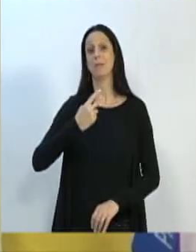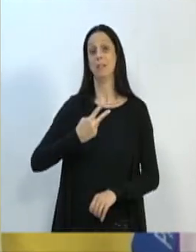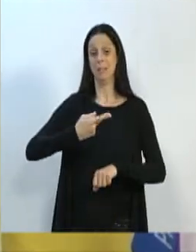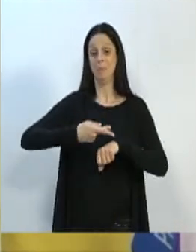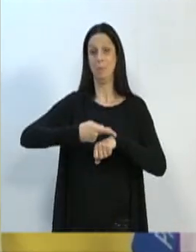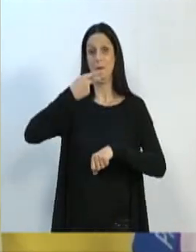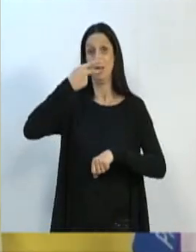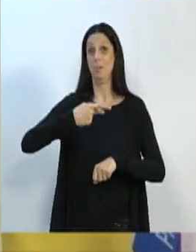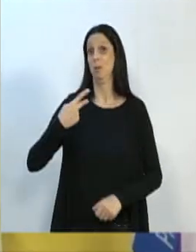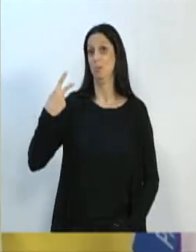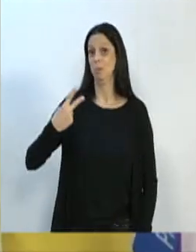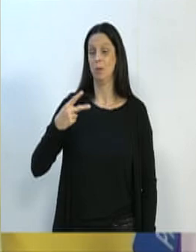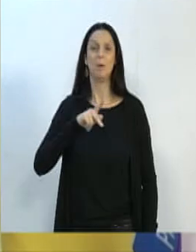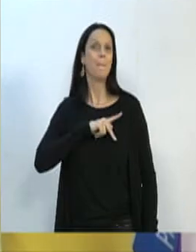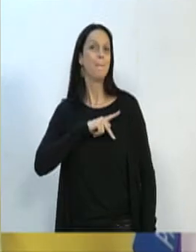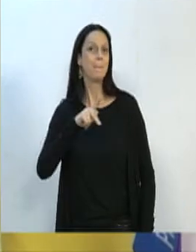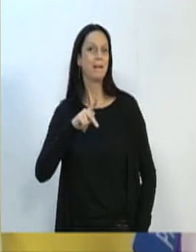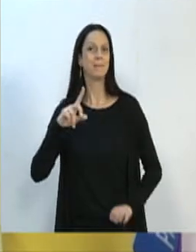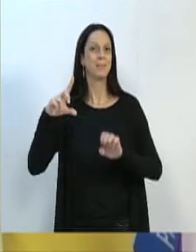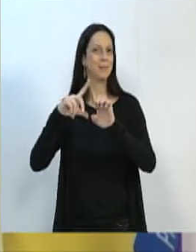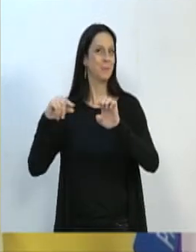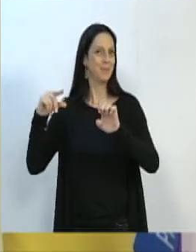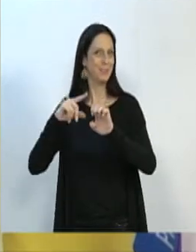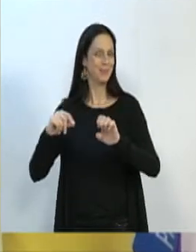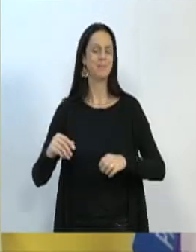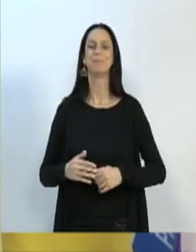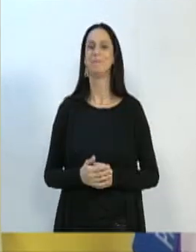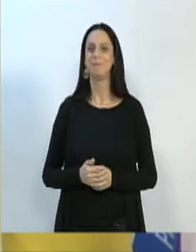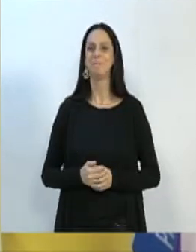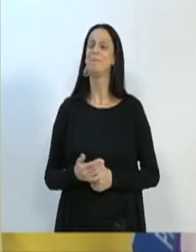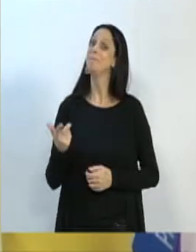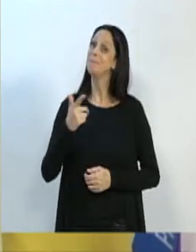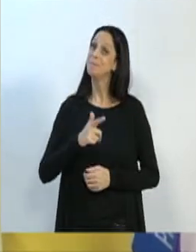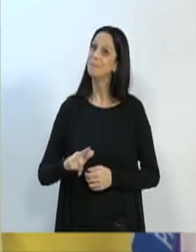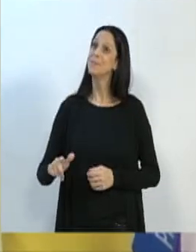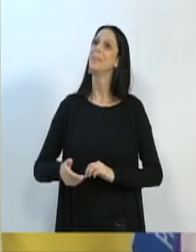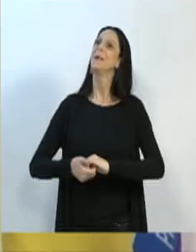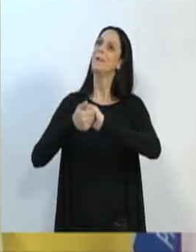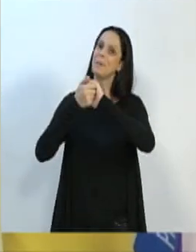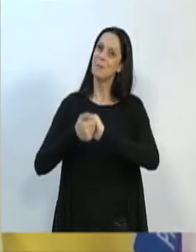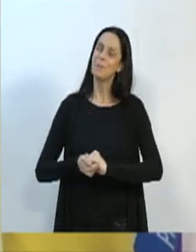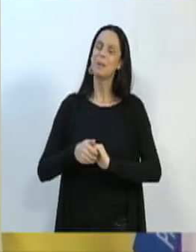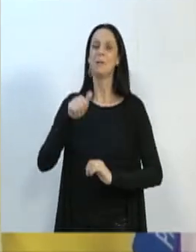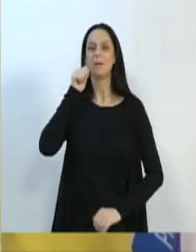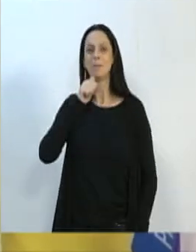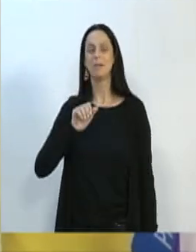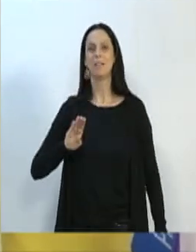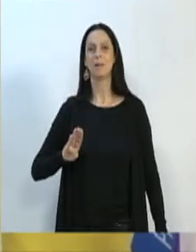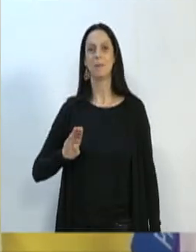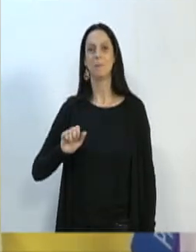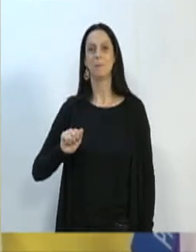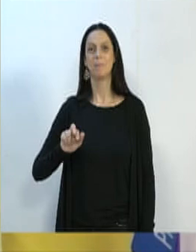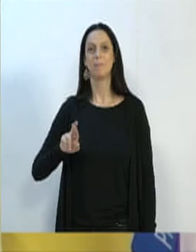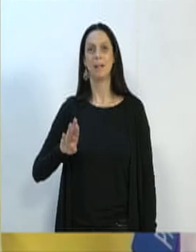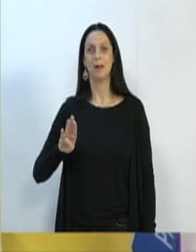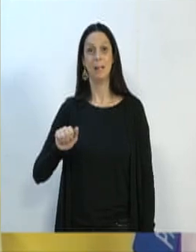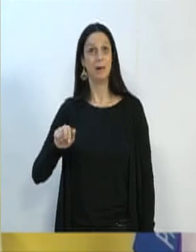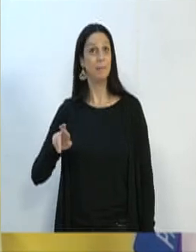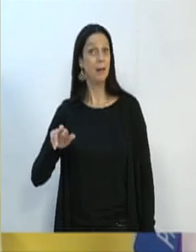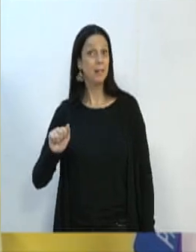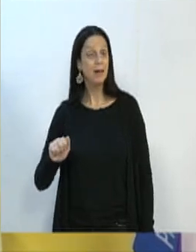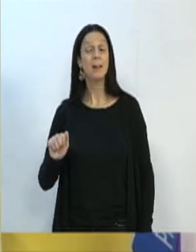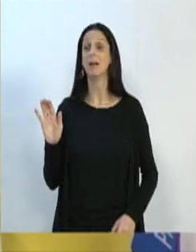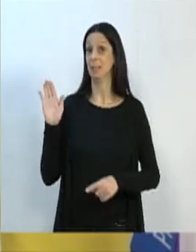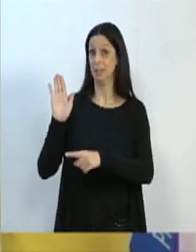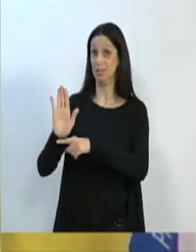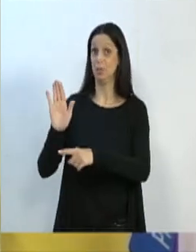no prêmio Prefeito empreendedor é mais uma vez nossos cumprimentos a Bárbara né Gisele pelo auxílio que ela